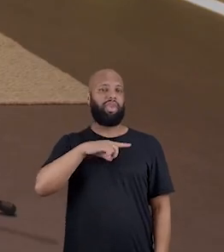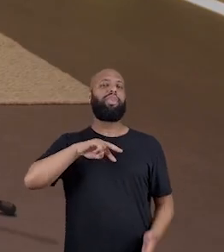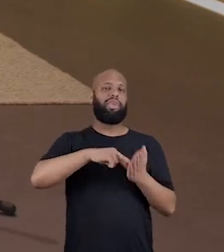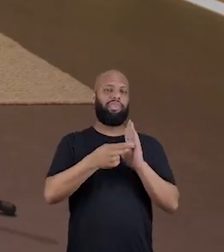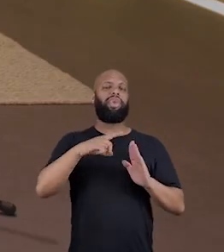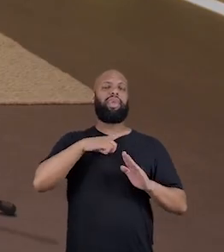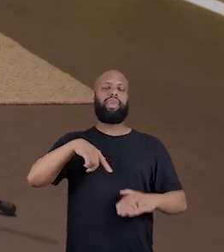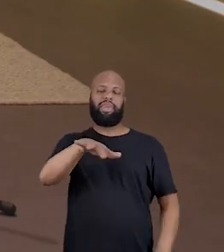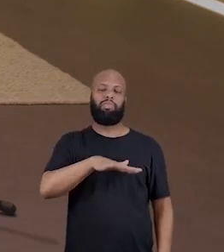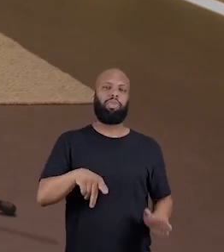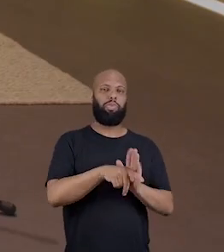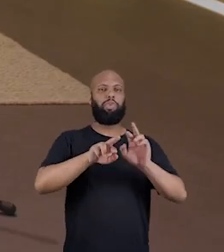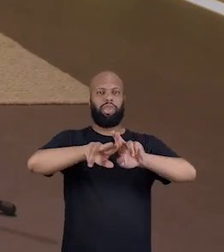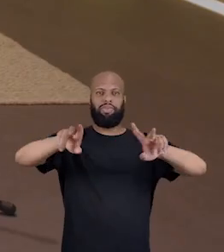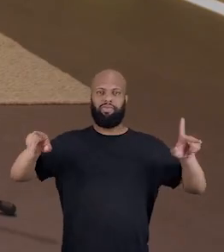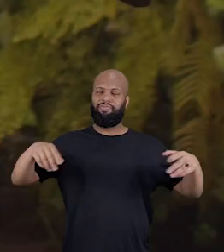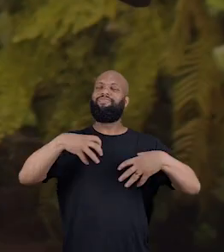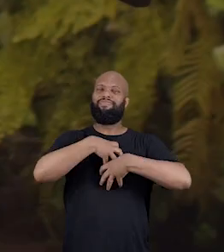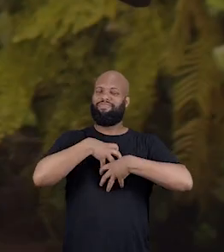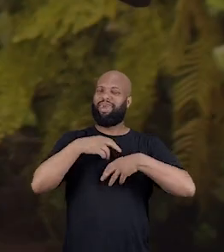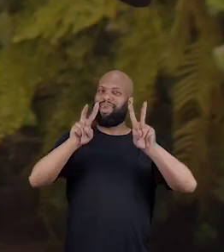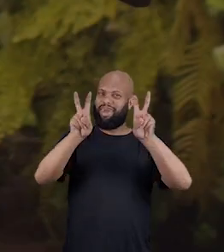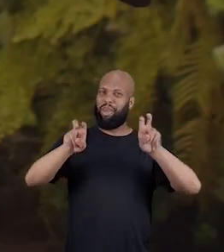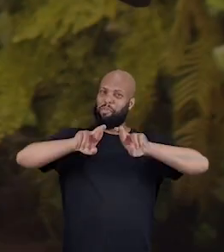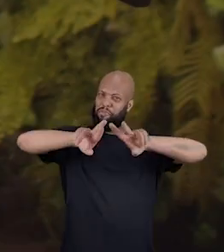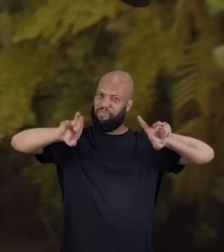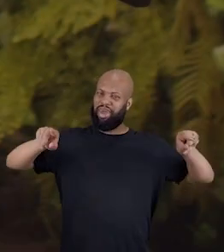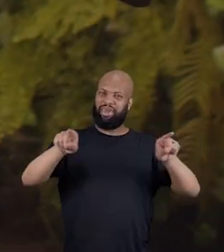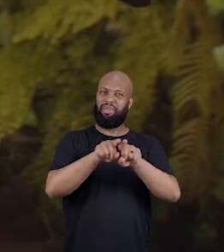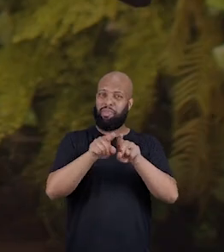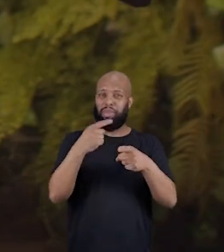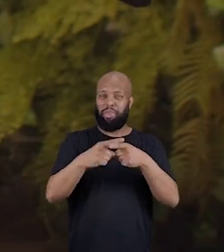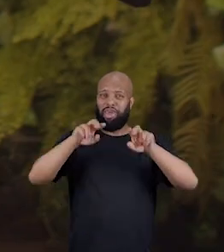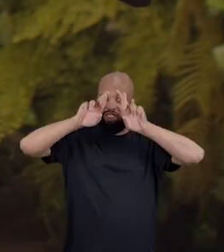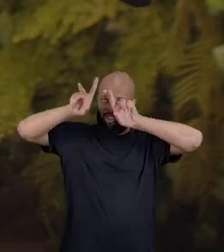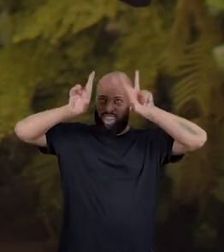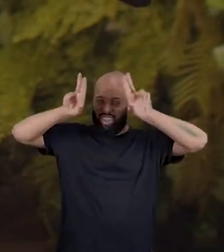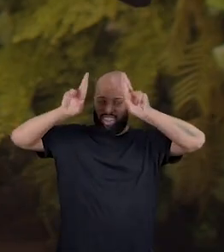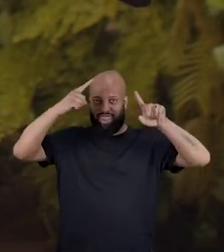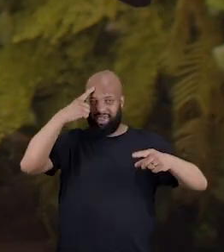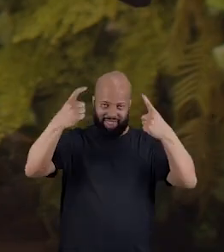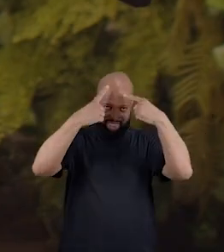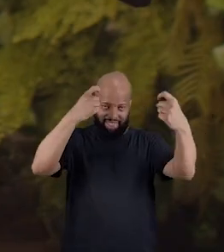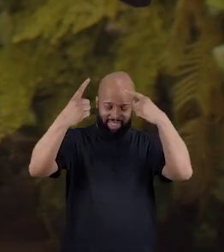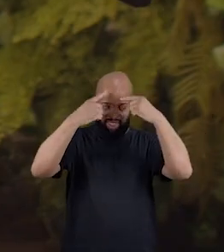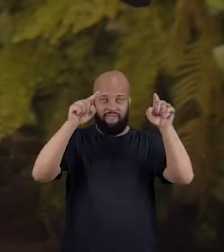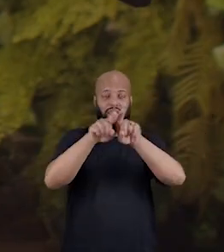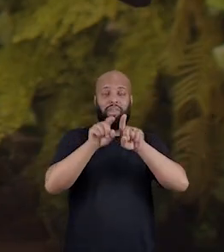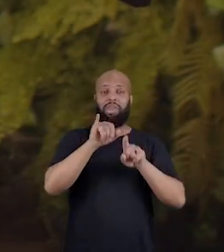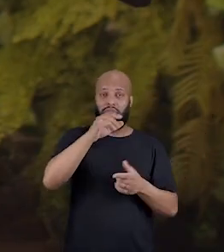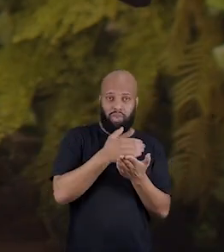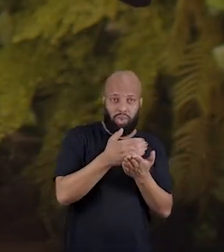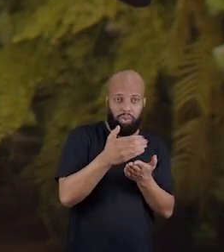vier, você está dando espaço para a diversidade. Exato. Né? Toca muito em diversidade, porque a gente está falando de diversidade de ideias também, né? Acima de